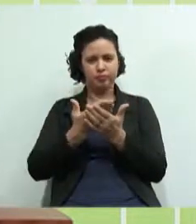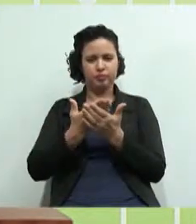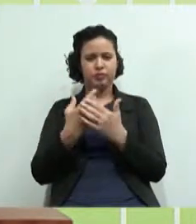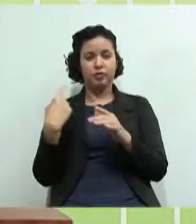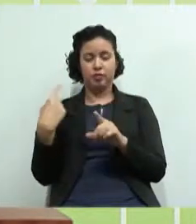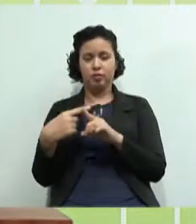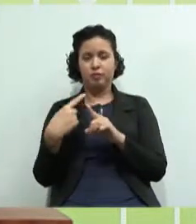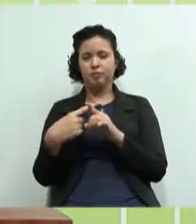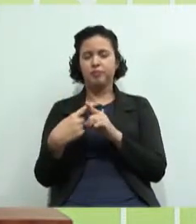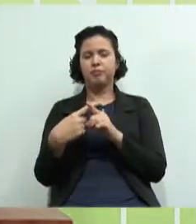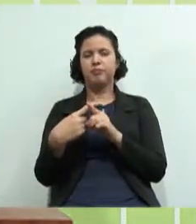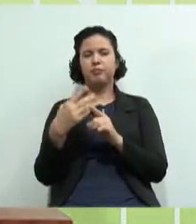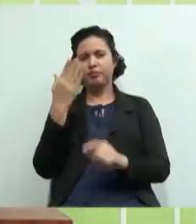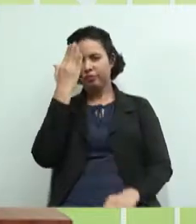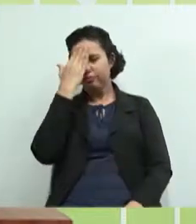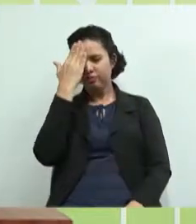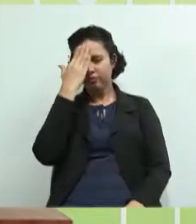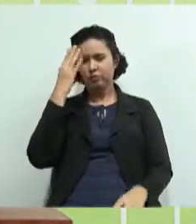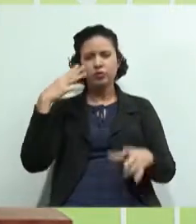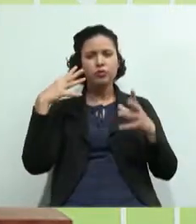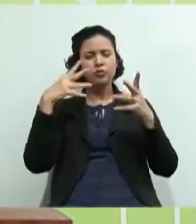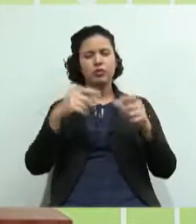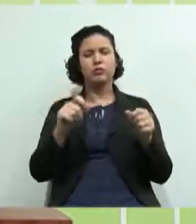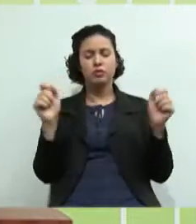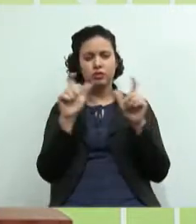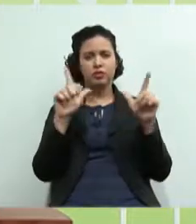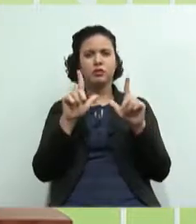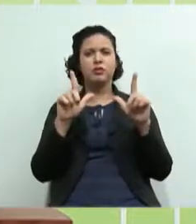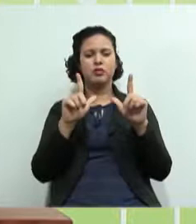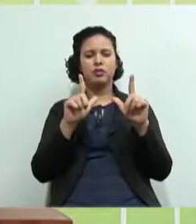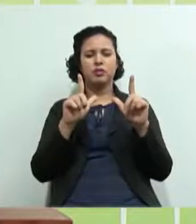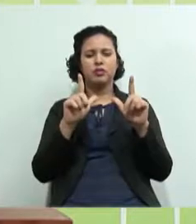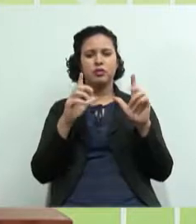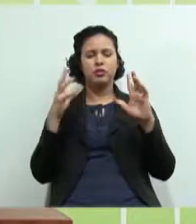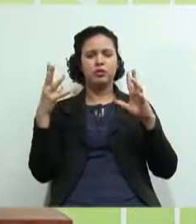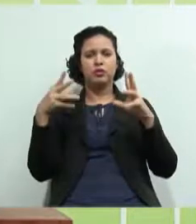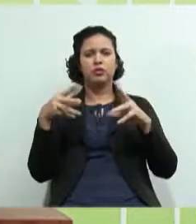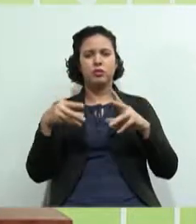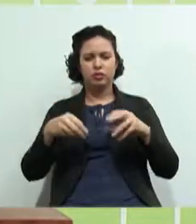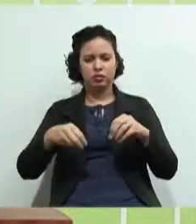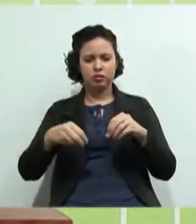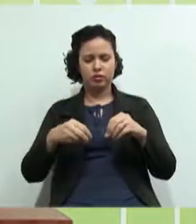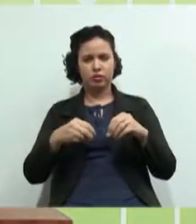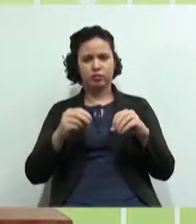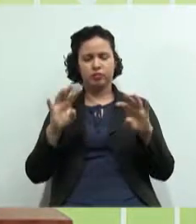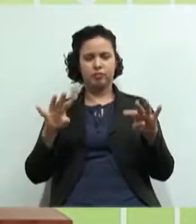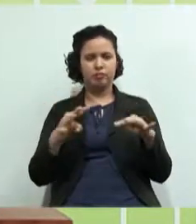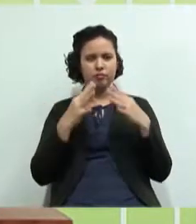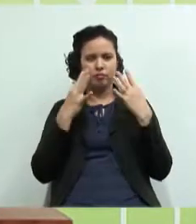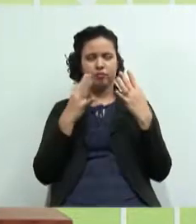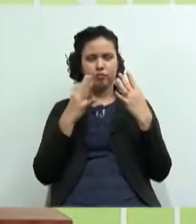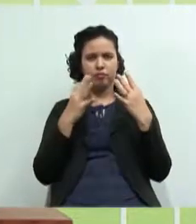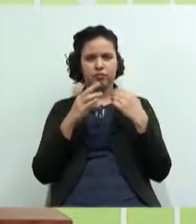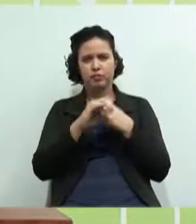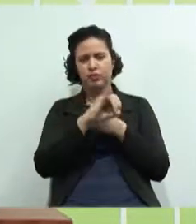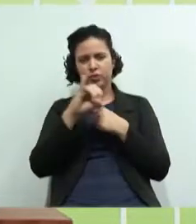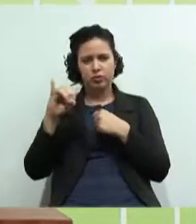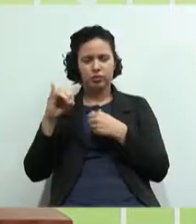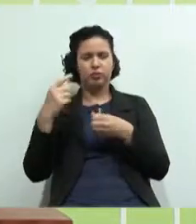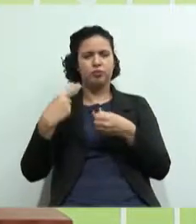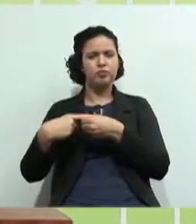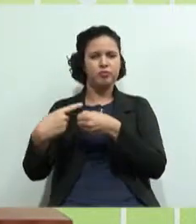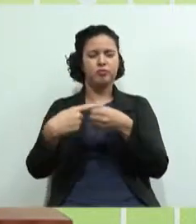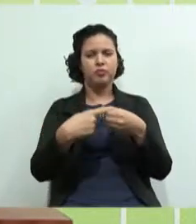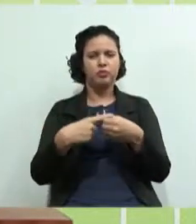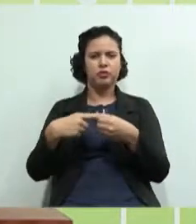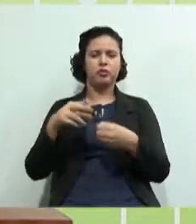eu tenho certeza que não tem ninguém dormindo. Eu falo isso aqui, mas eu tenho certeza que tem ninguém dormindo, tá todo mundo muito atento. Manda aí seu município, manda aí o nome